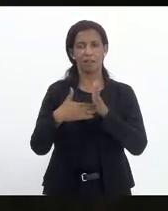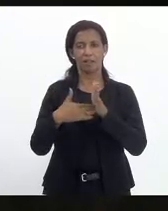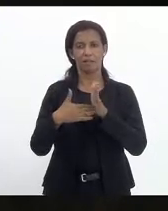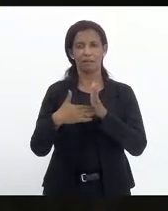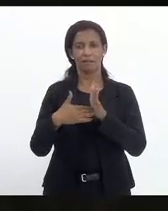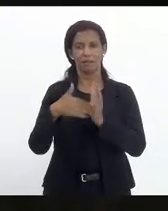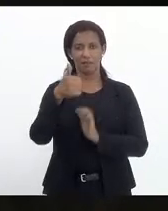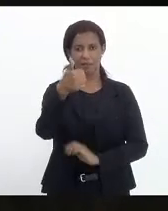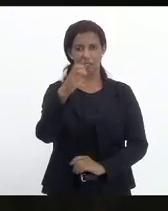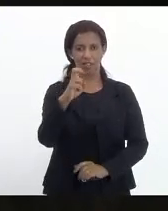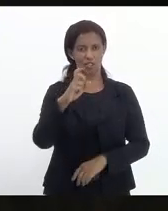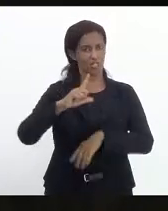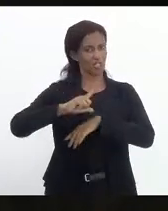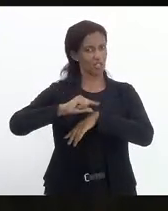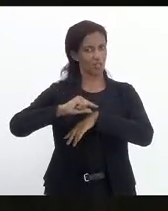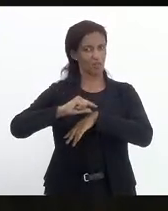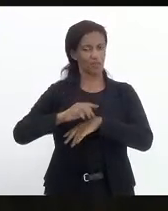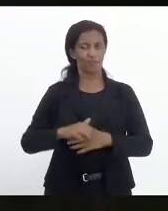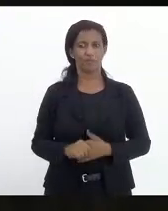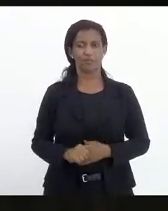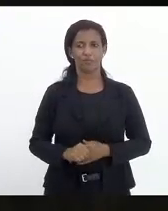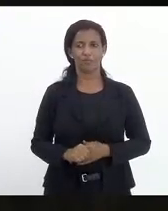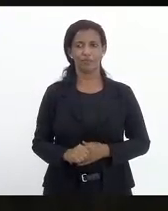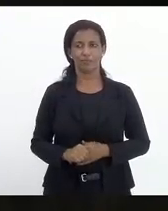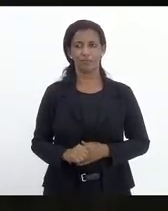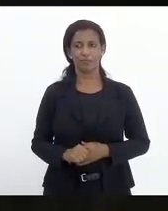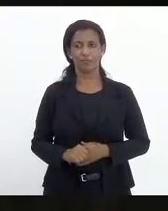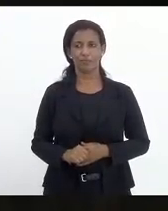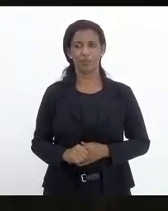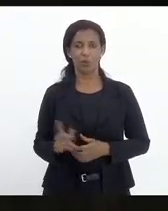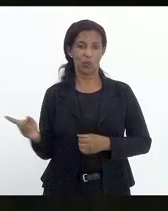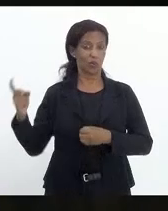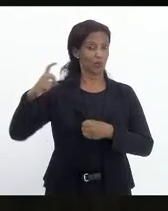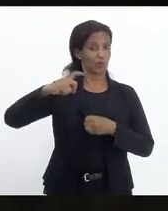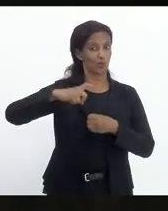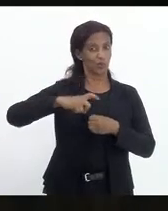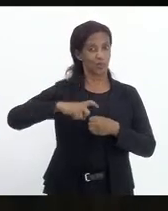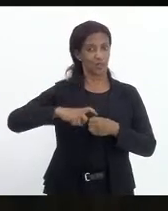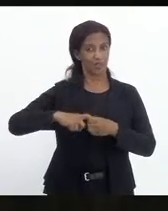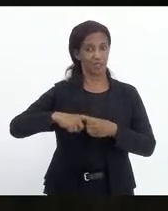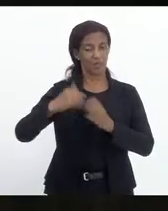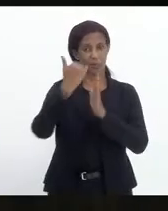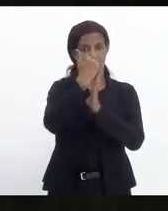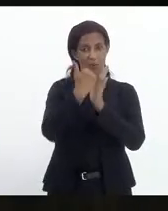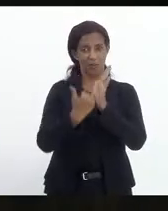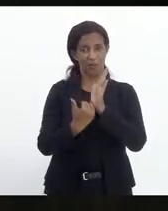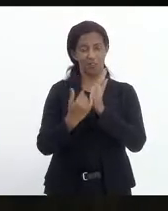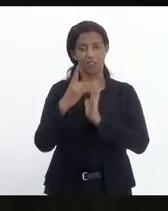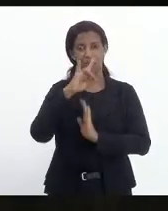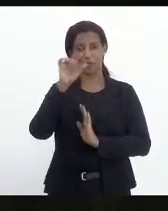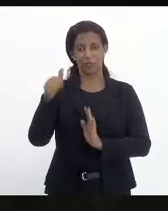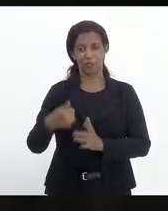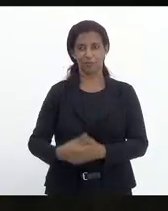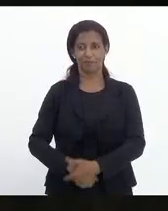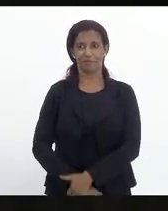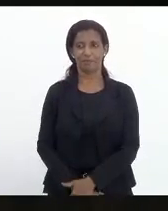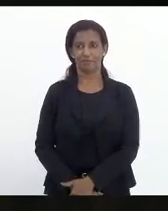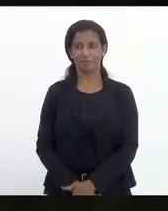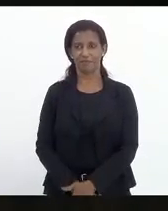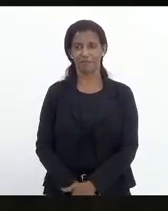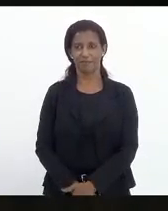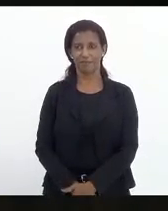as 15 horas o pão do retornaremos com a ordem do dia